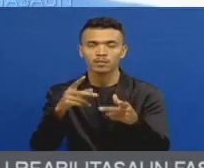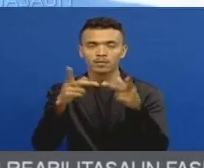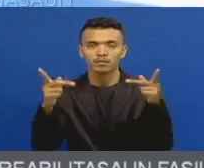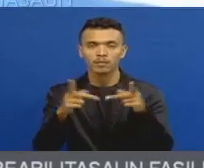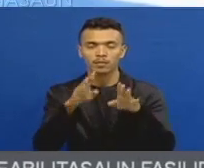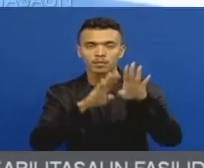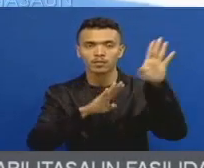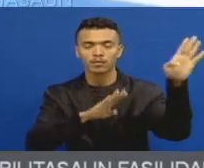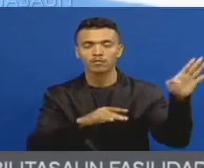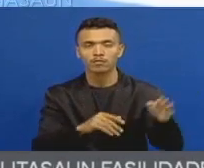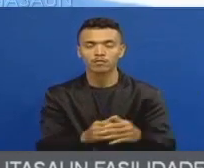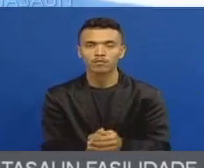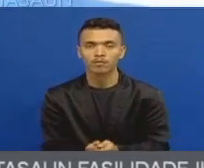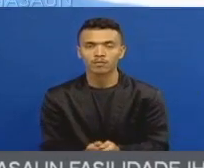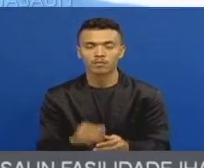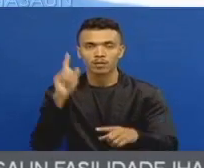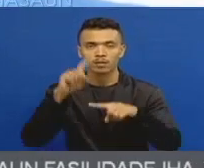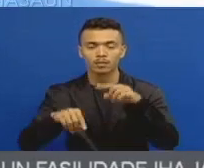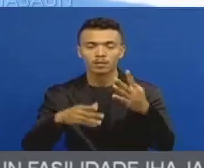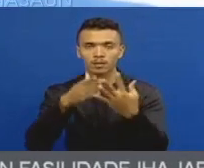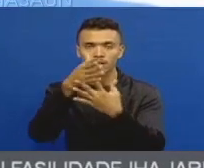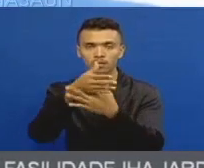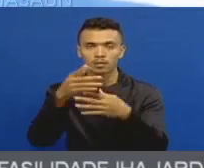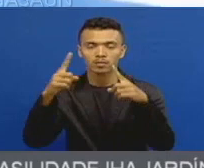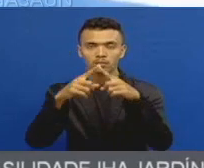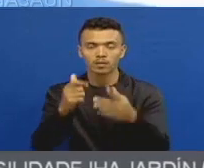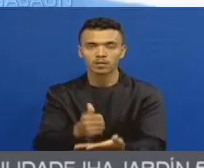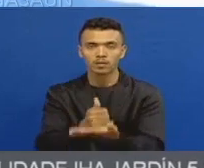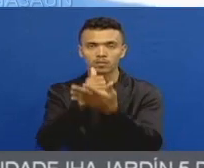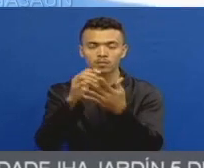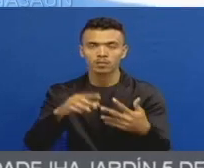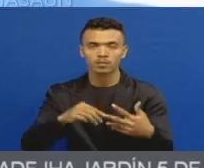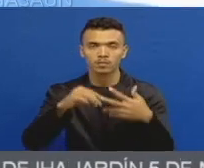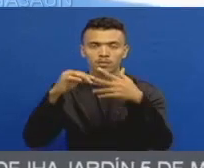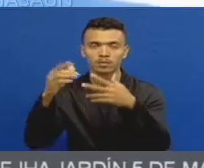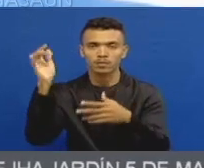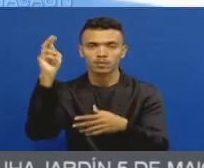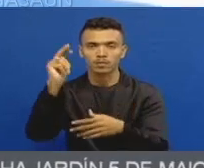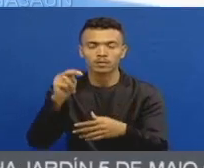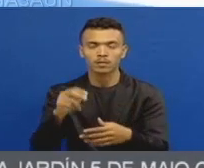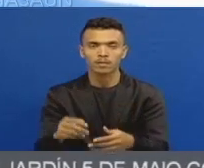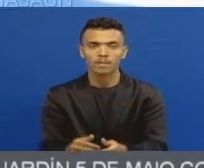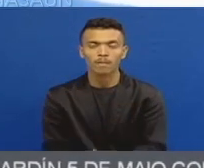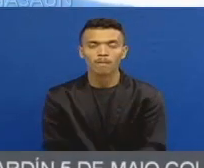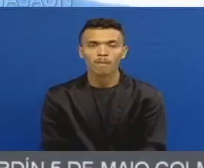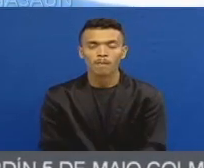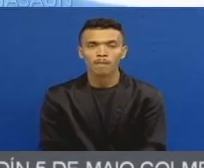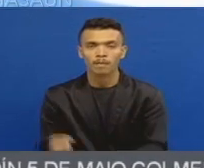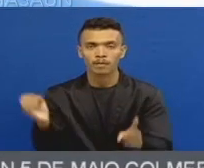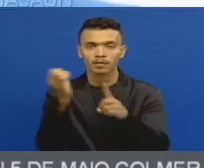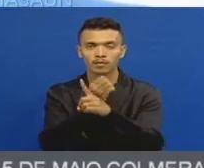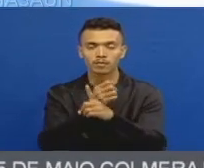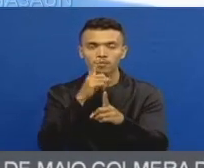remotas e isolado tebes nebe ke labele acesso ba tratamento especializado ninian. Ida memak objektif